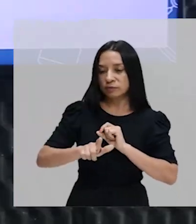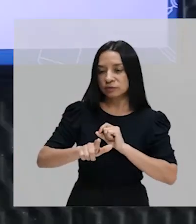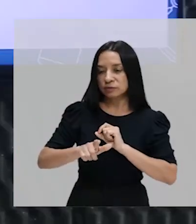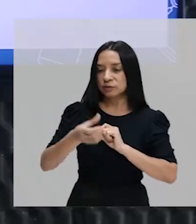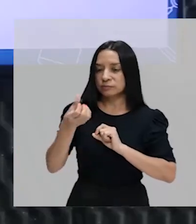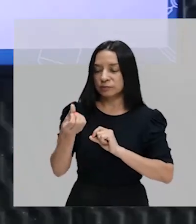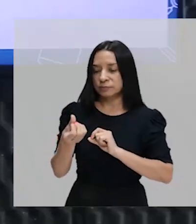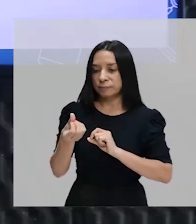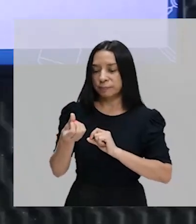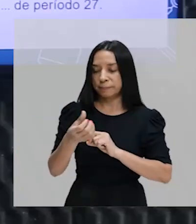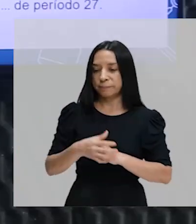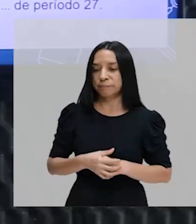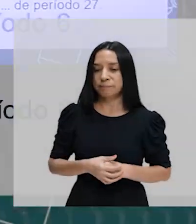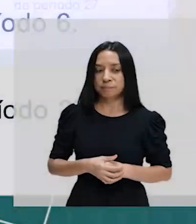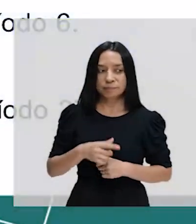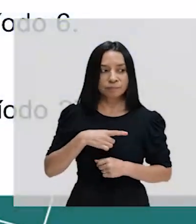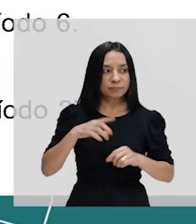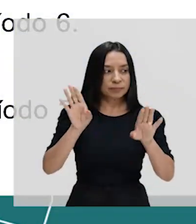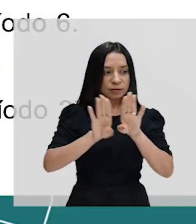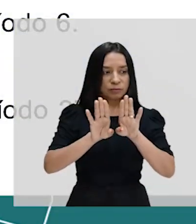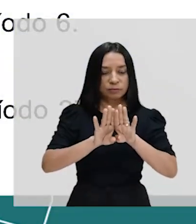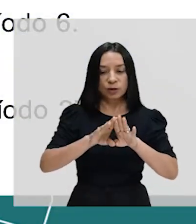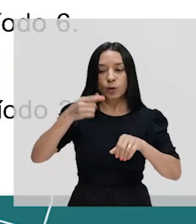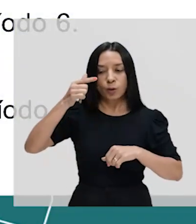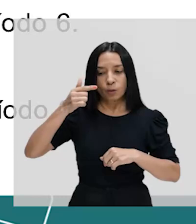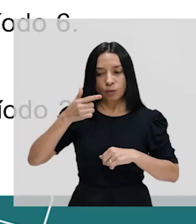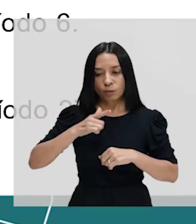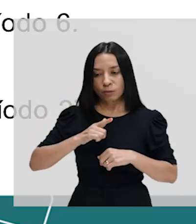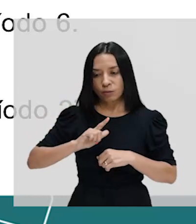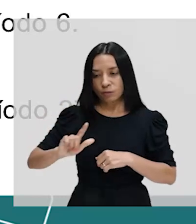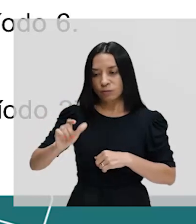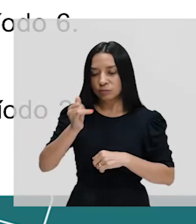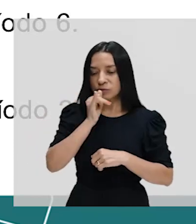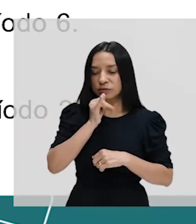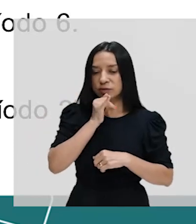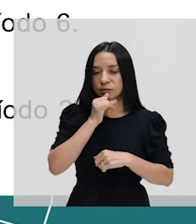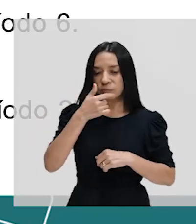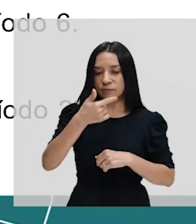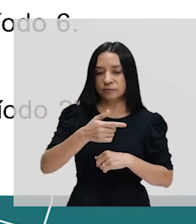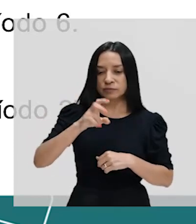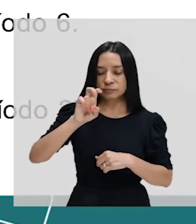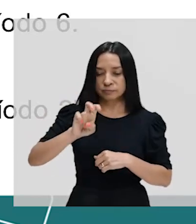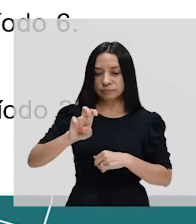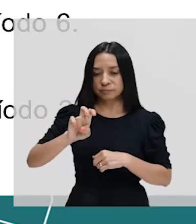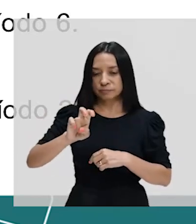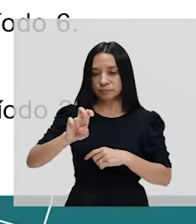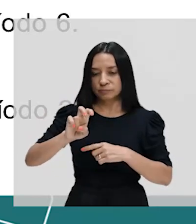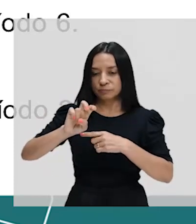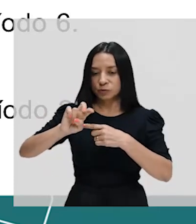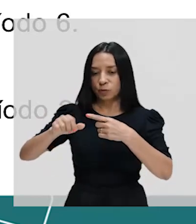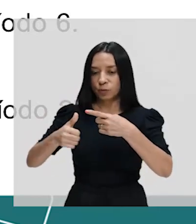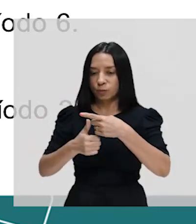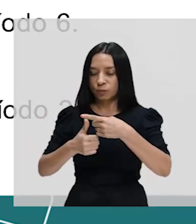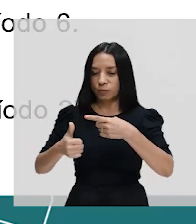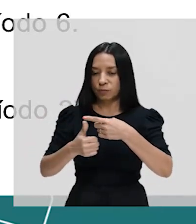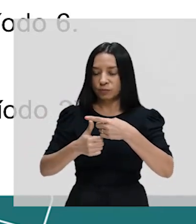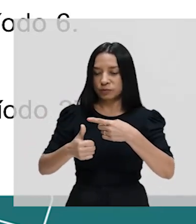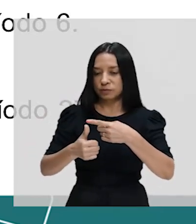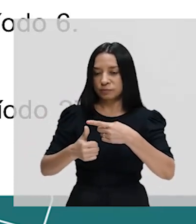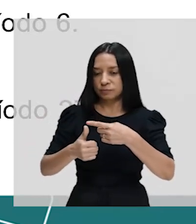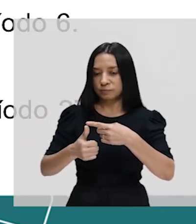o 6. Temos ainda mais um exemplo, olha só, 25 onzeavos, no